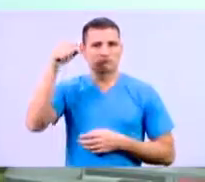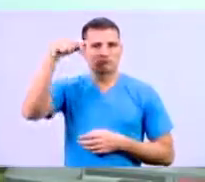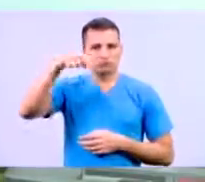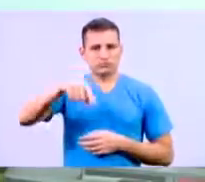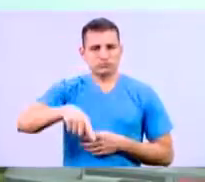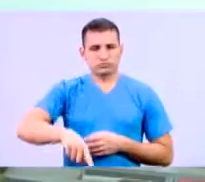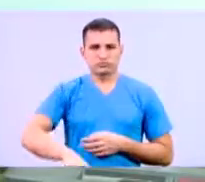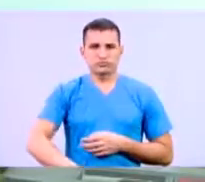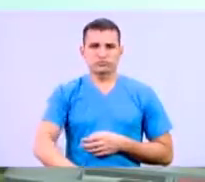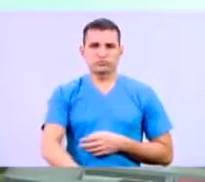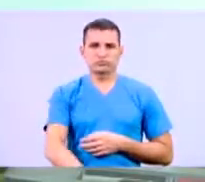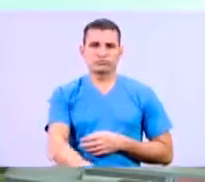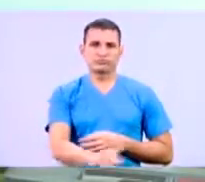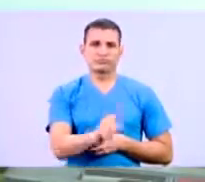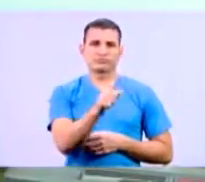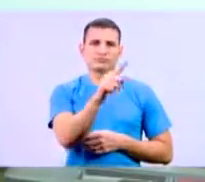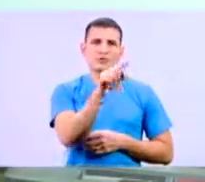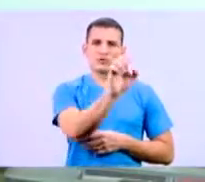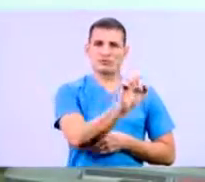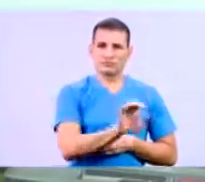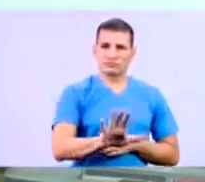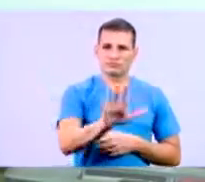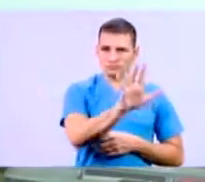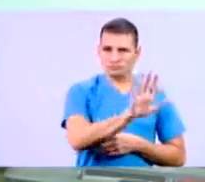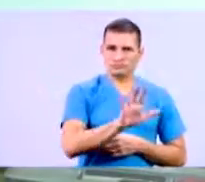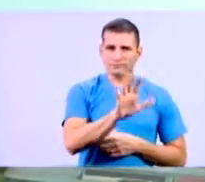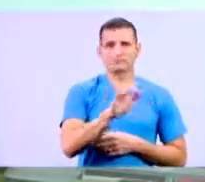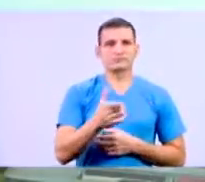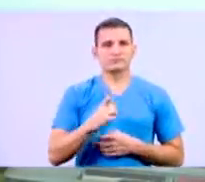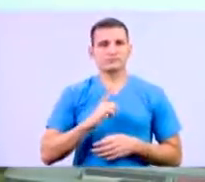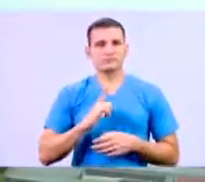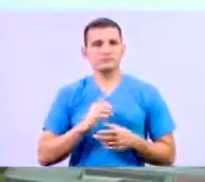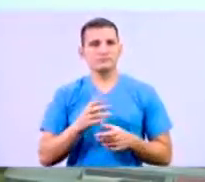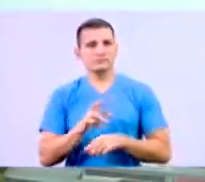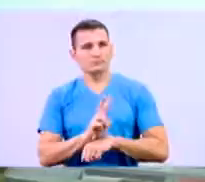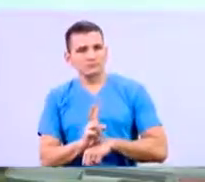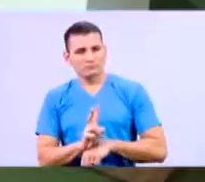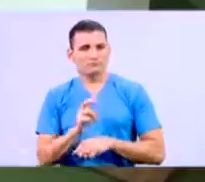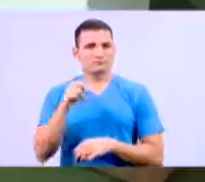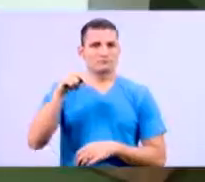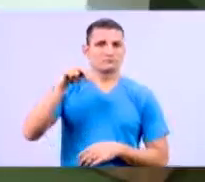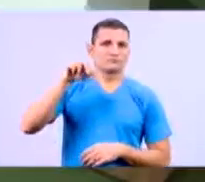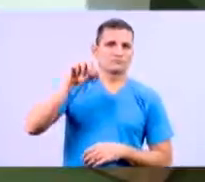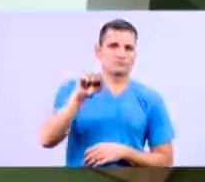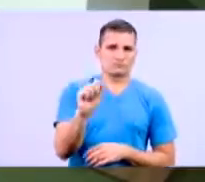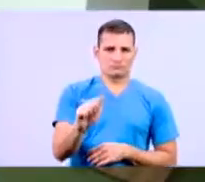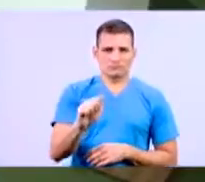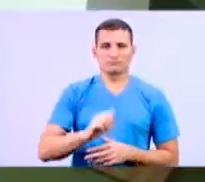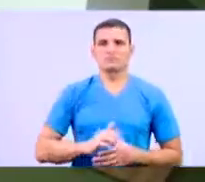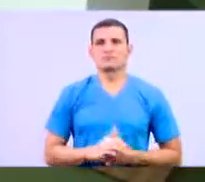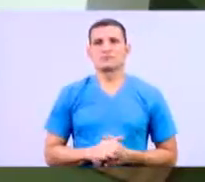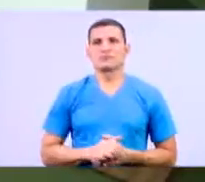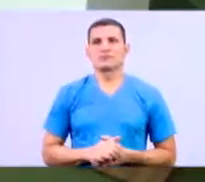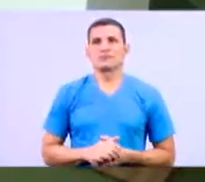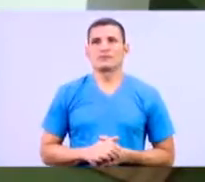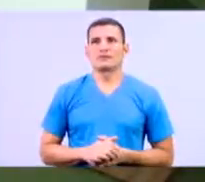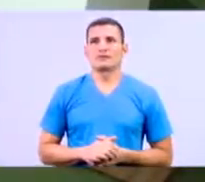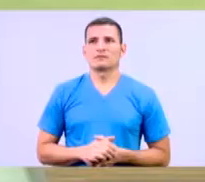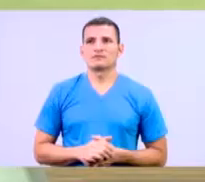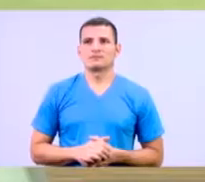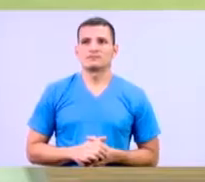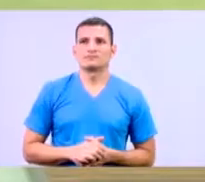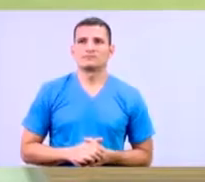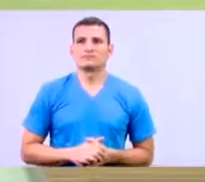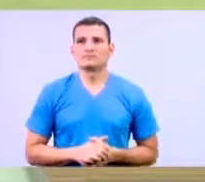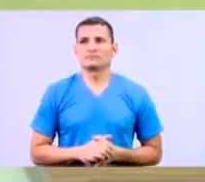passar nos Estados Unidos, né? Isso tem a ver com aquelas questões de segurança, aquele negócio da NSA, correto? Isso mesmo, isso é